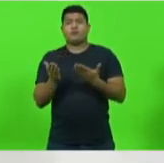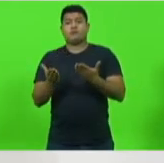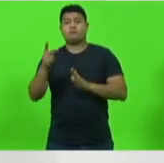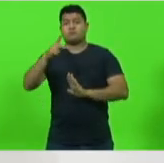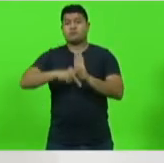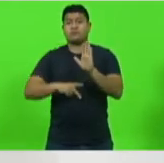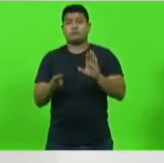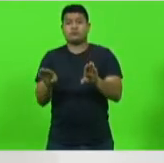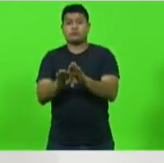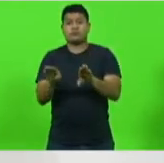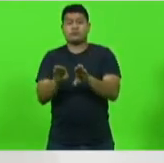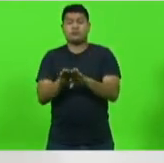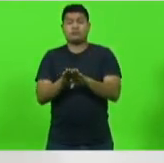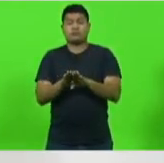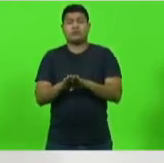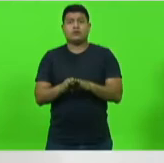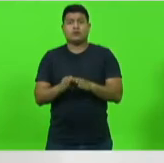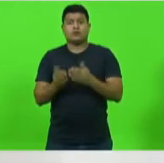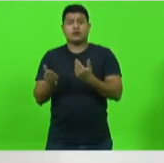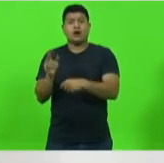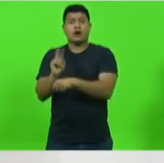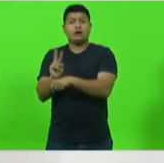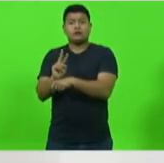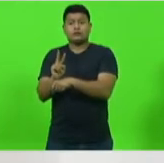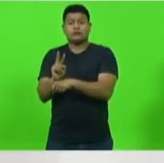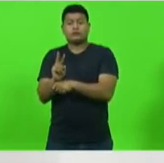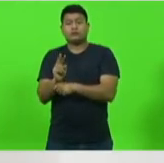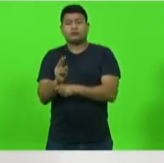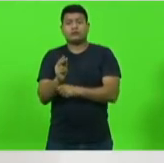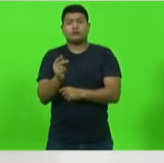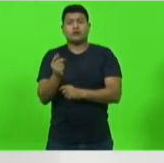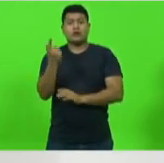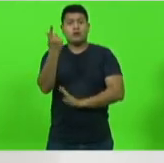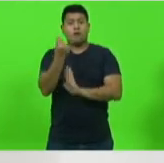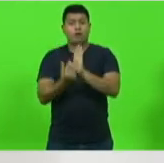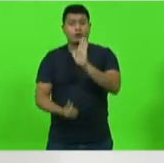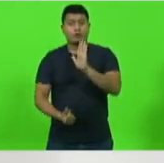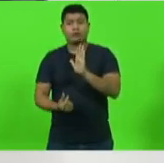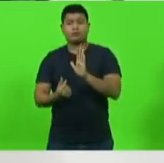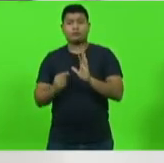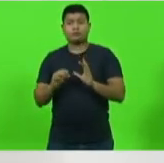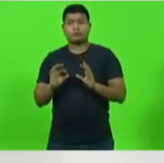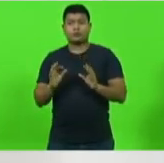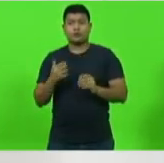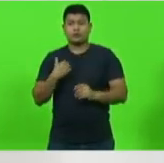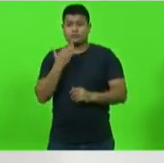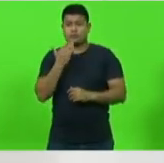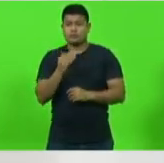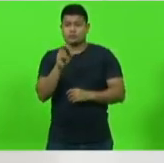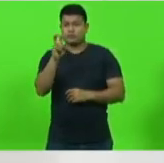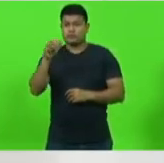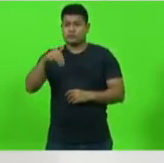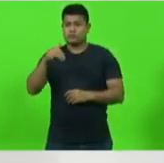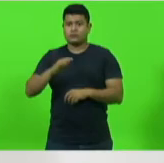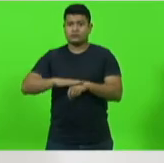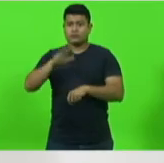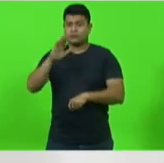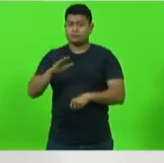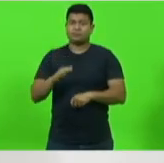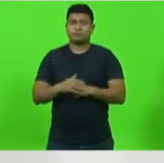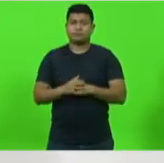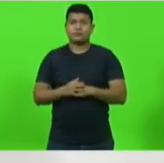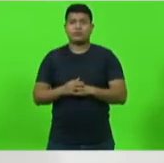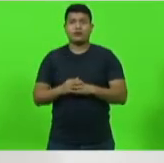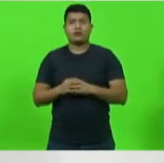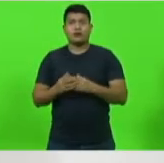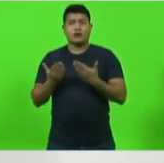do aspecto financeiro, fiscal, atende a tudo o que recomenda. Eu peço mais 5 minutos. Atende a tudo que